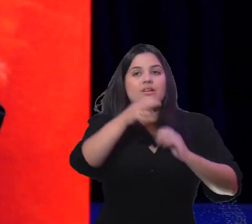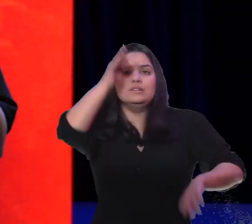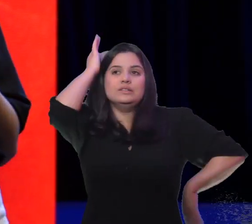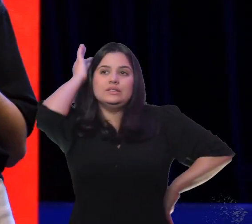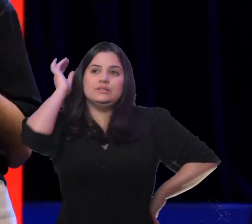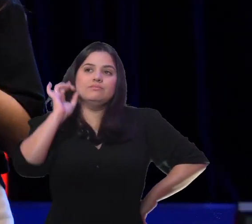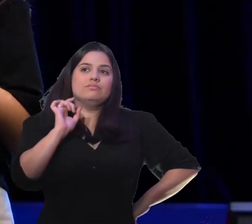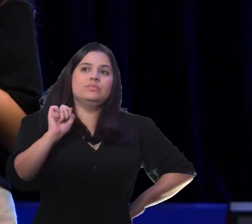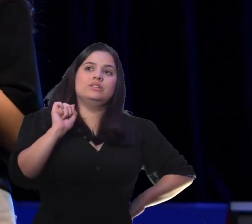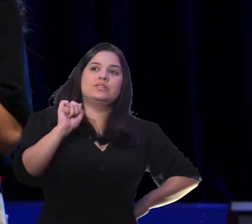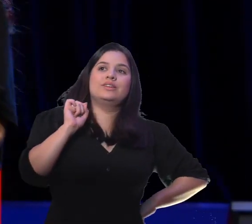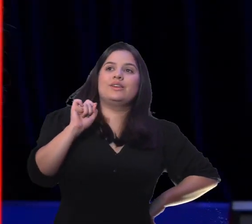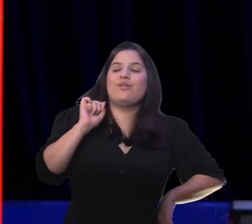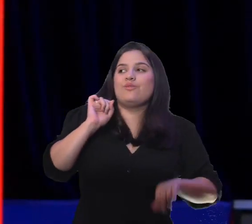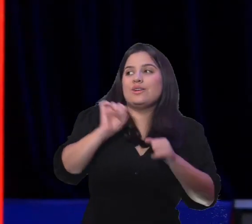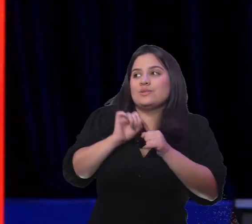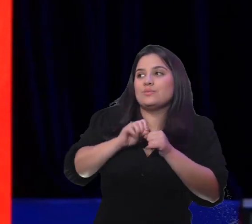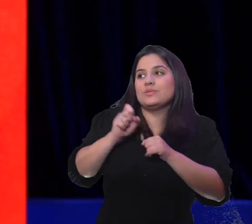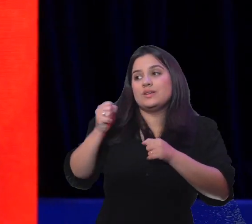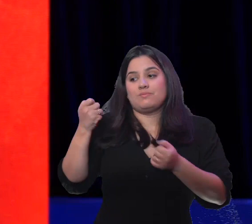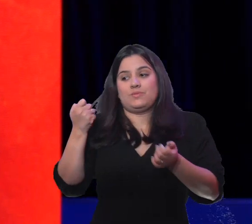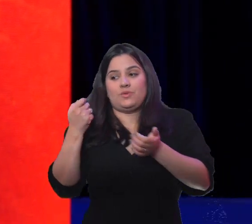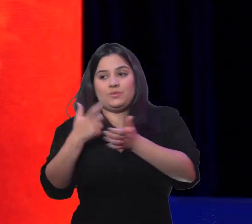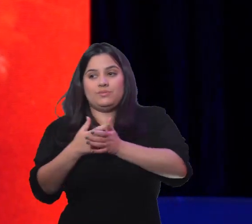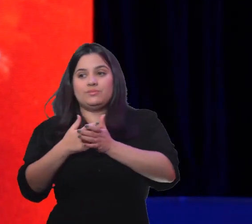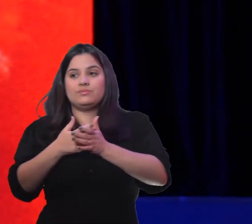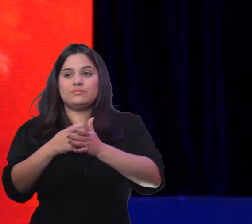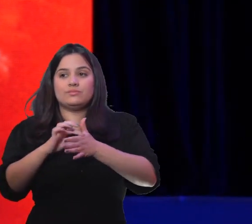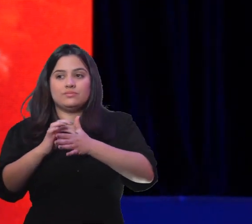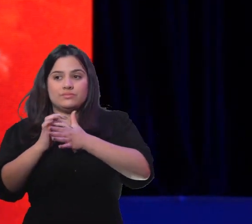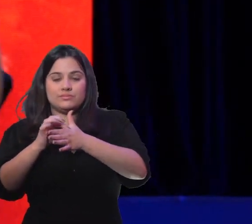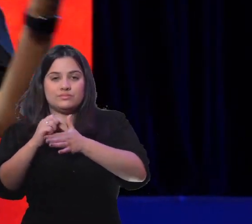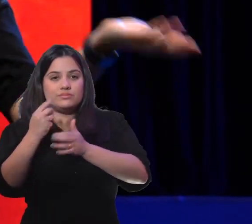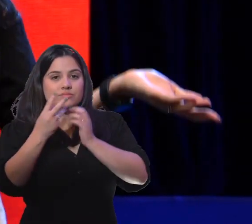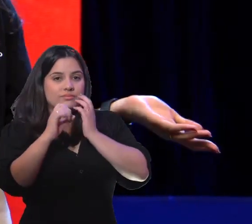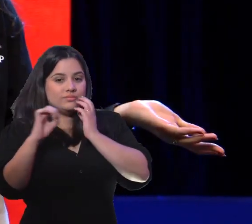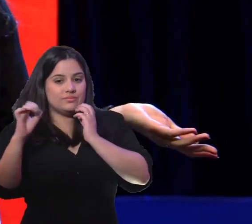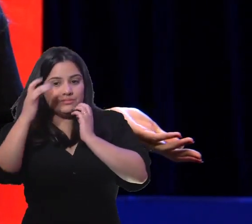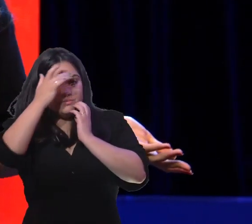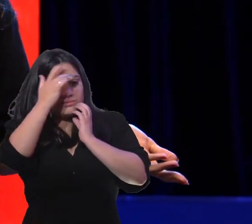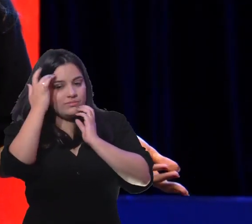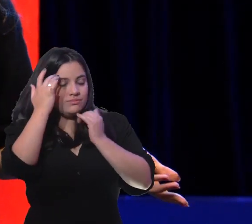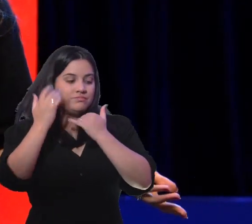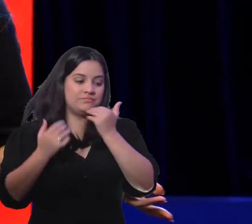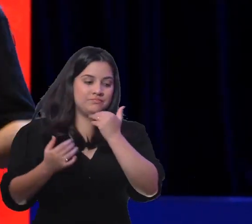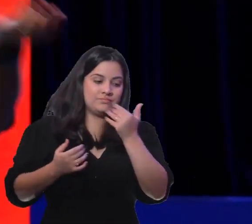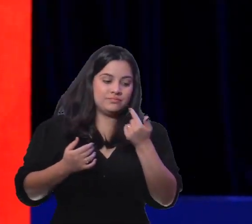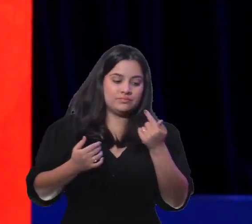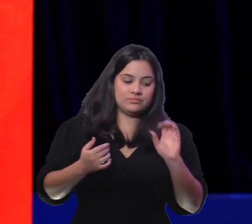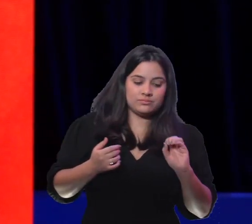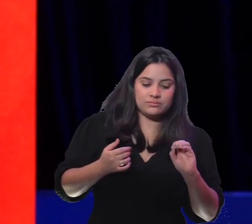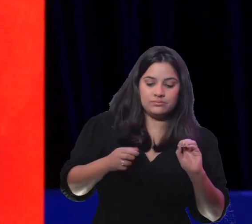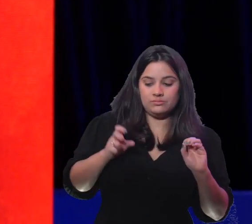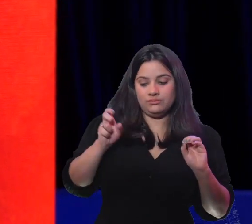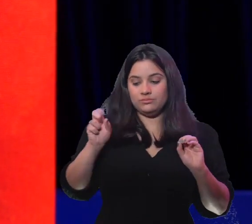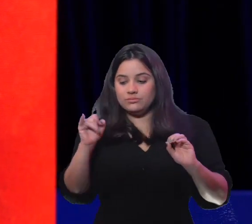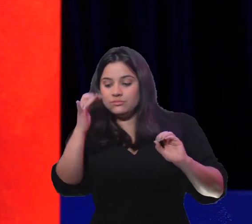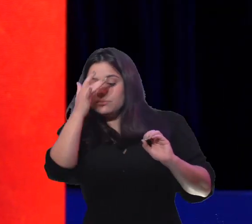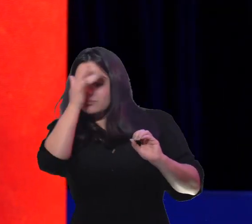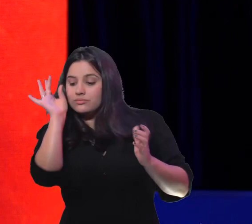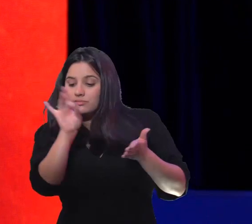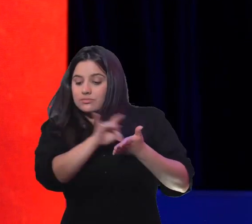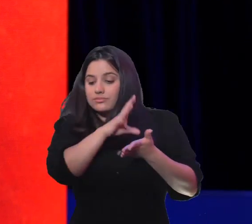faço agora? Será que eu compro carne para 300 pessoas? Porque não ia dar tempo de comprar para 70. E aí, se as pessoas se inscrevessem